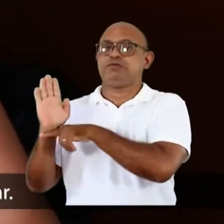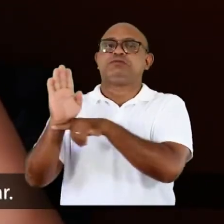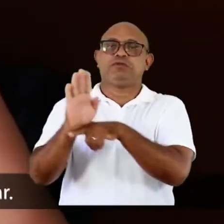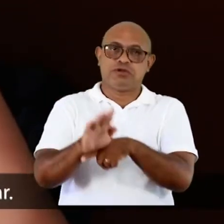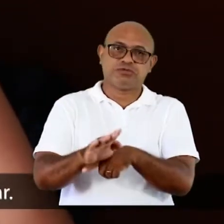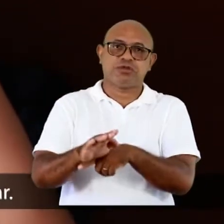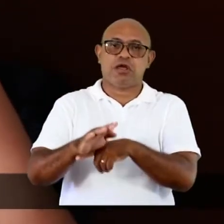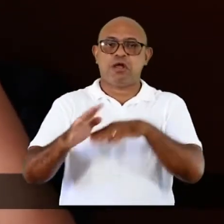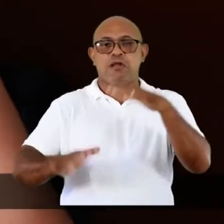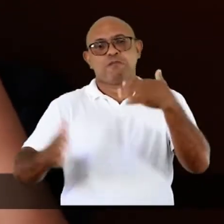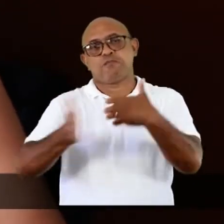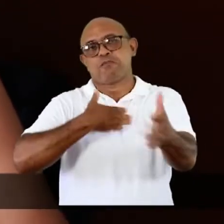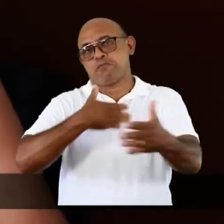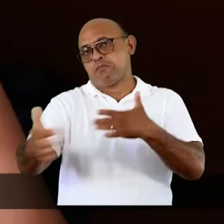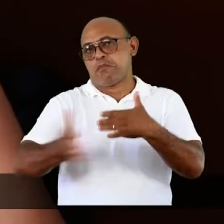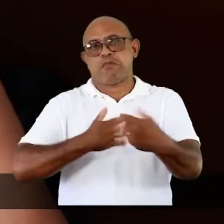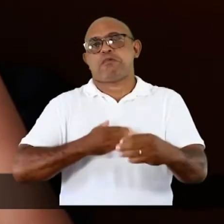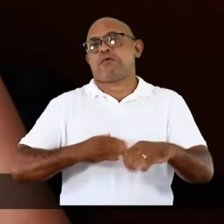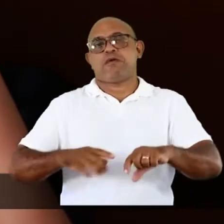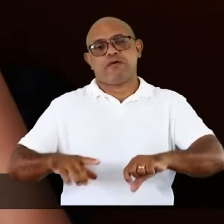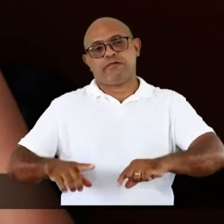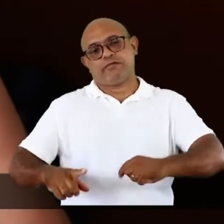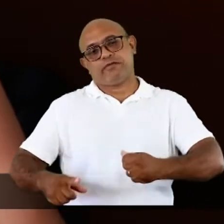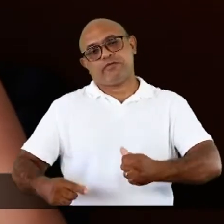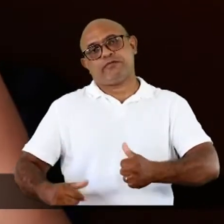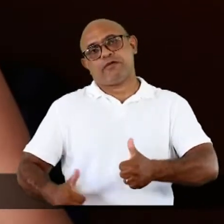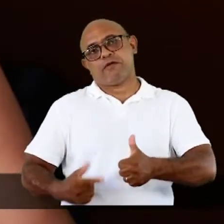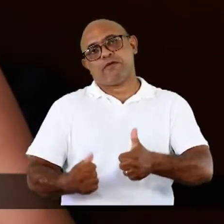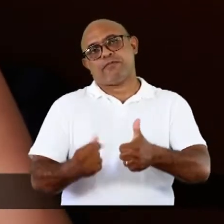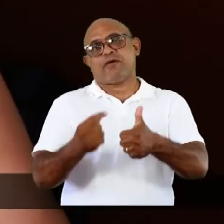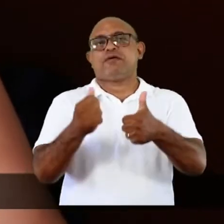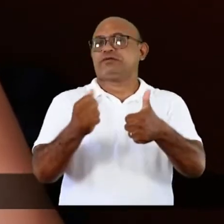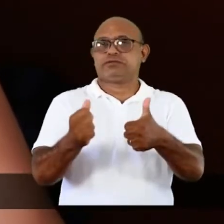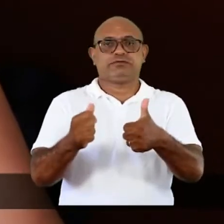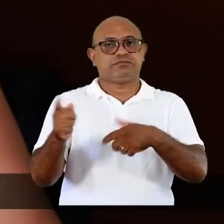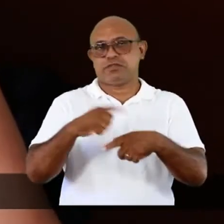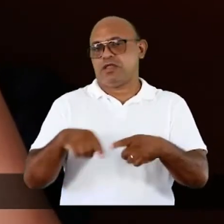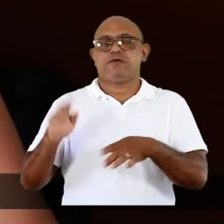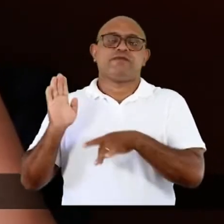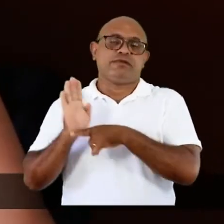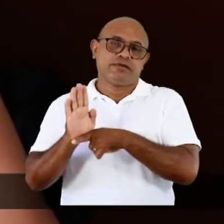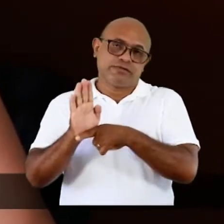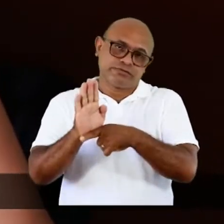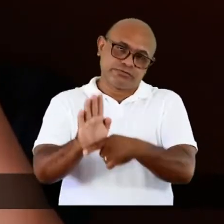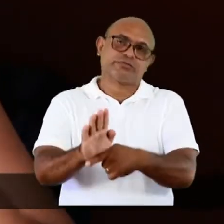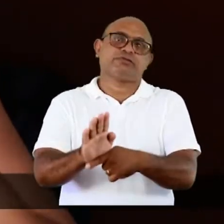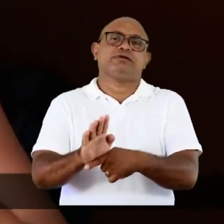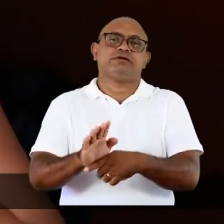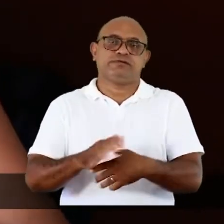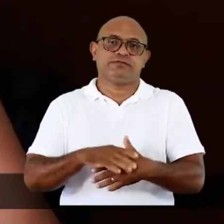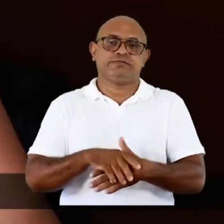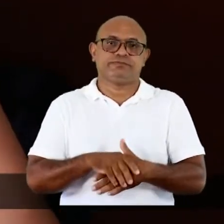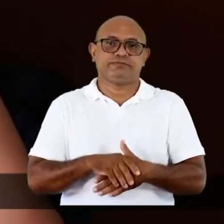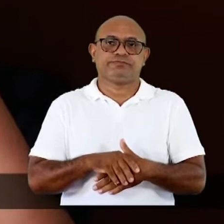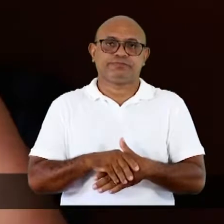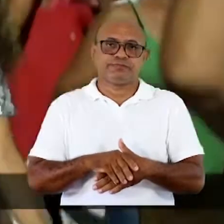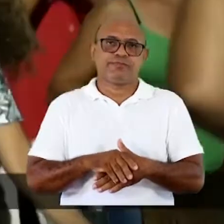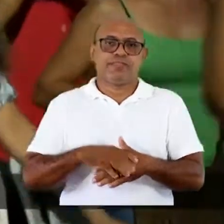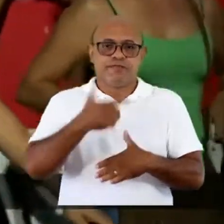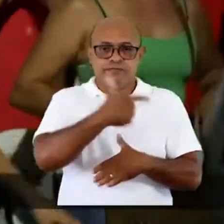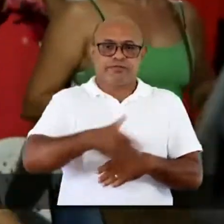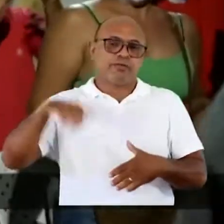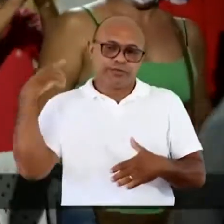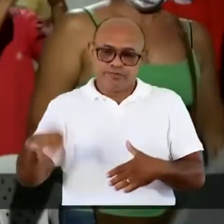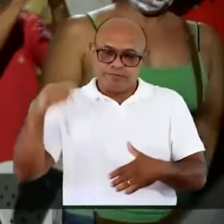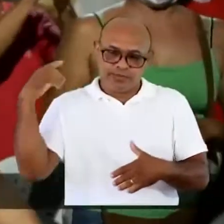ele está lá para lhe ajudar. Ele não quer saber se você é rico, se você é pobre, se você é isso, se você é aquilo. Não, ele quer é ajudar as